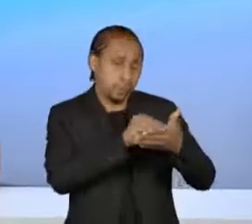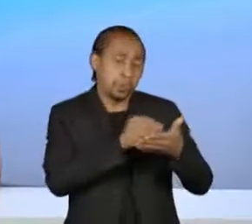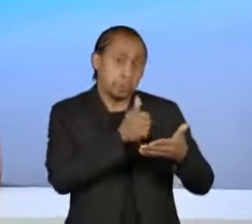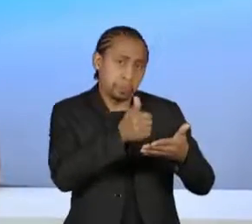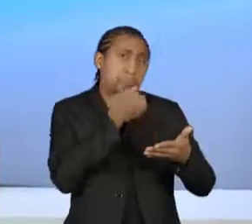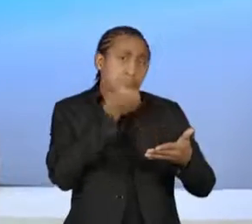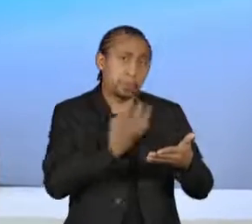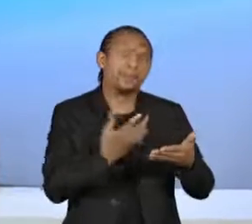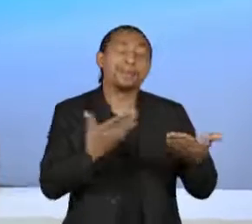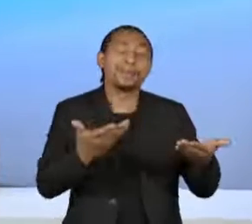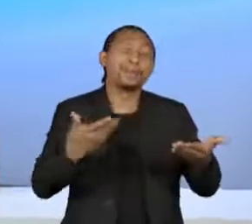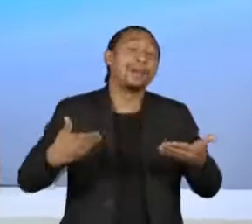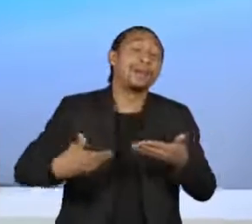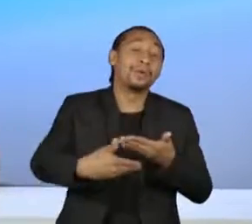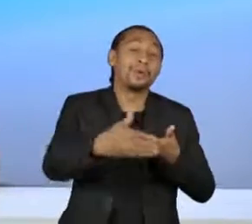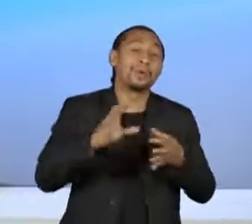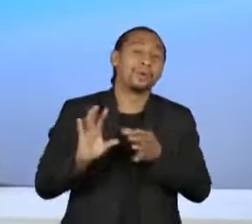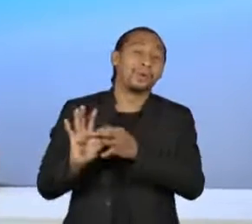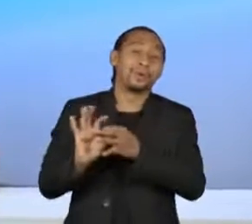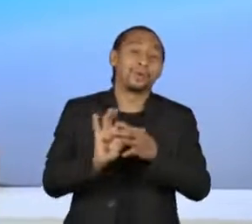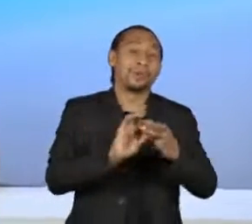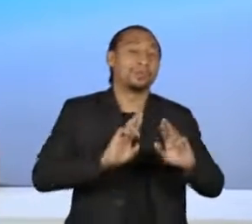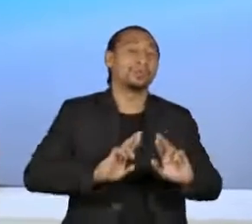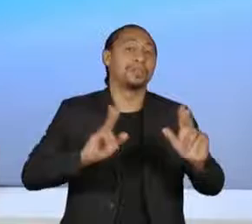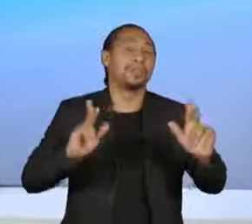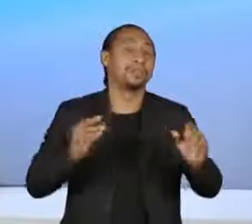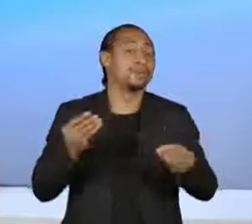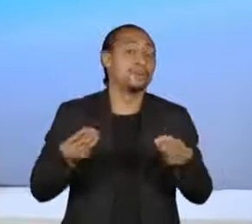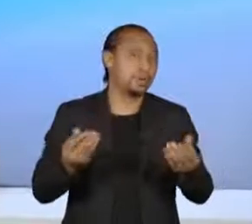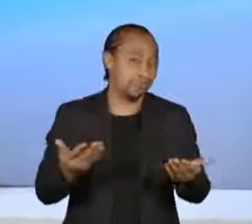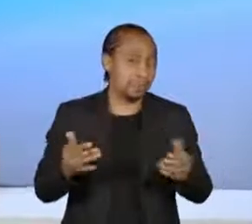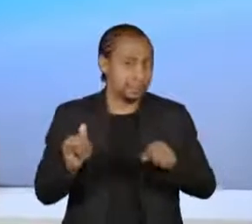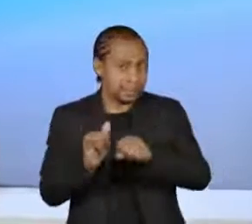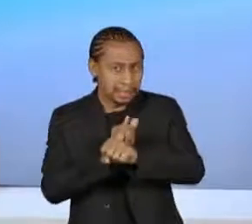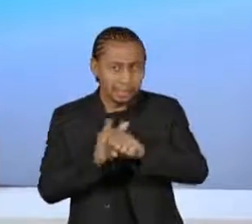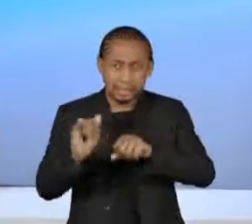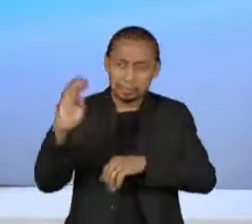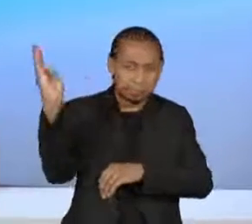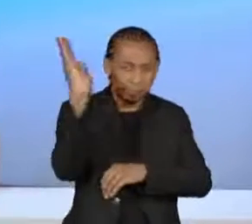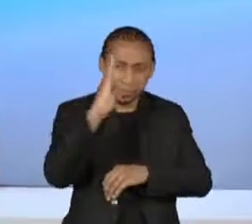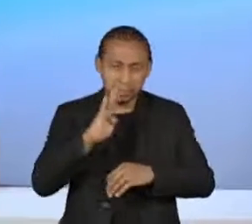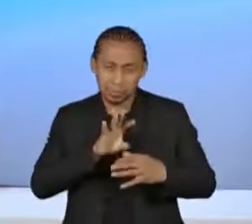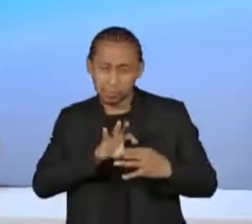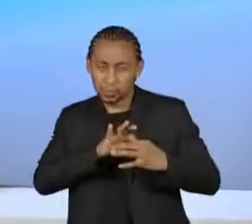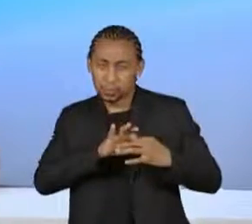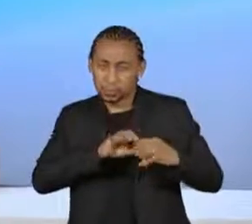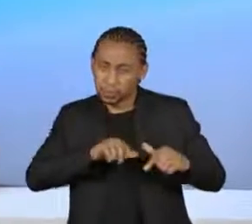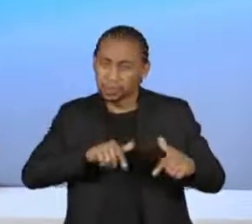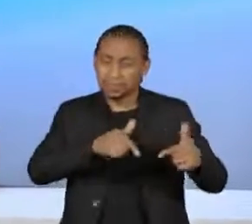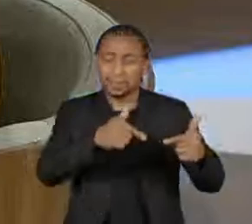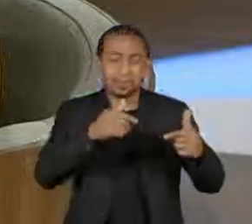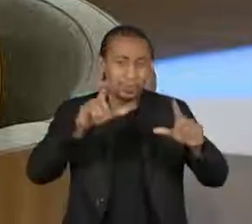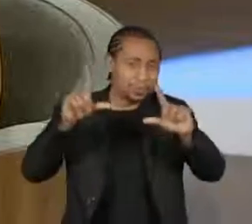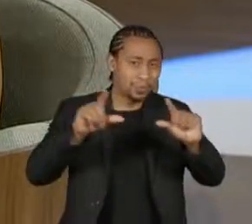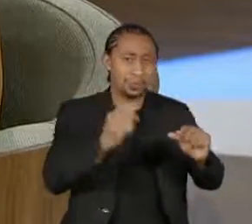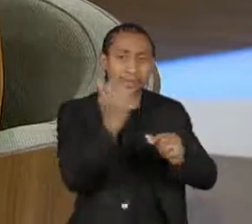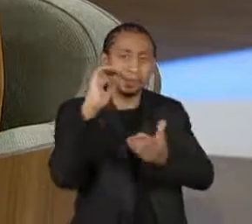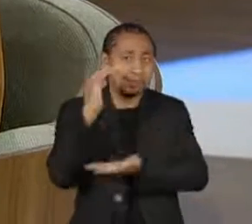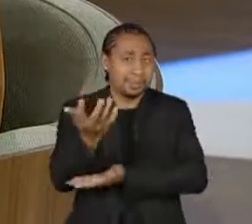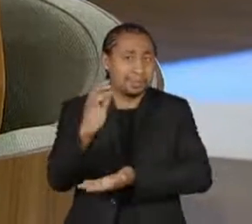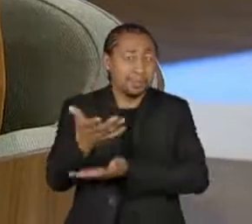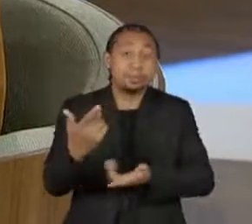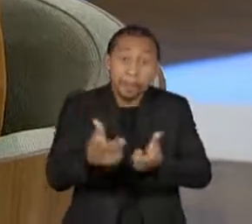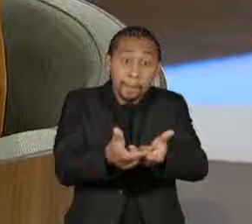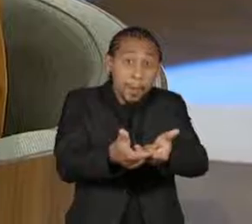é bem diferente. Como a senhora vê essa questão? A gente precisa de uma estratégia nacional para o combate ao desmatamento, porque ele aumentou em todos os biomas,